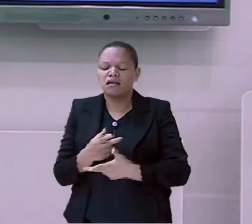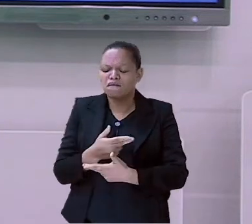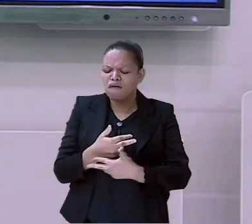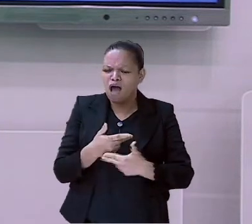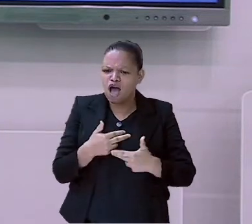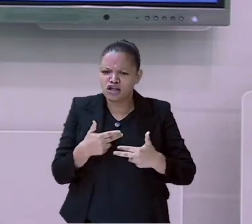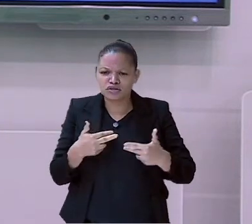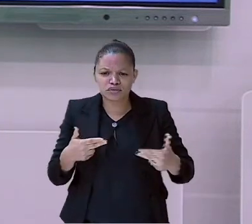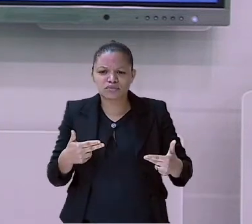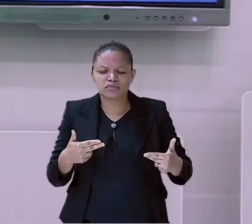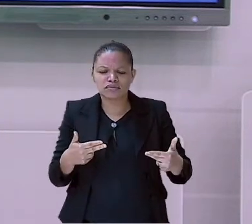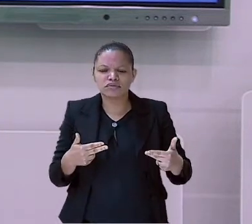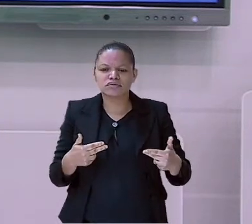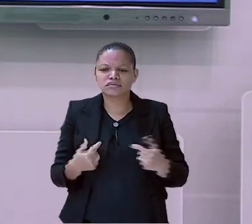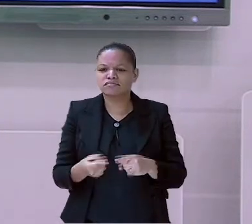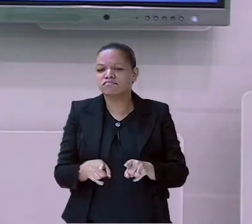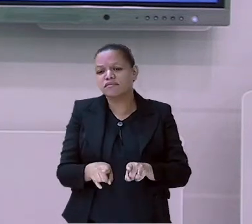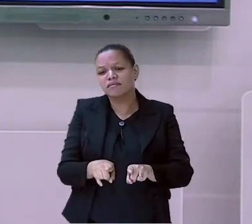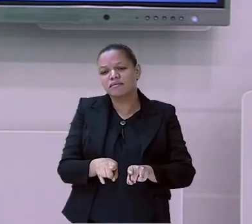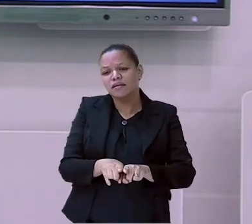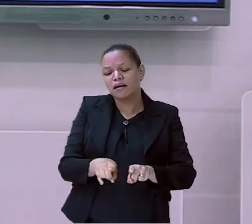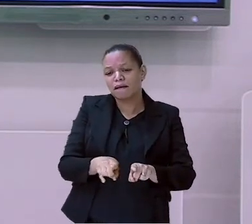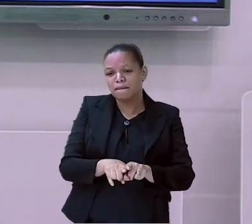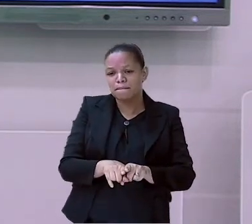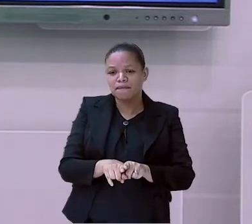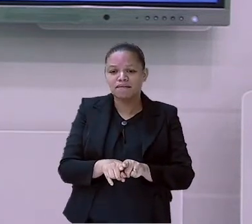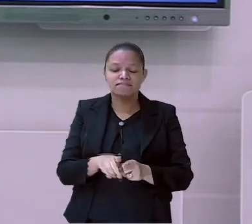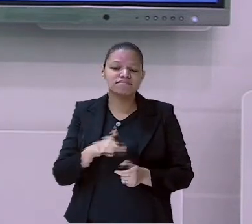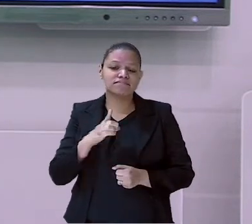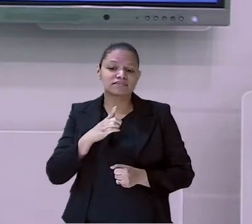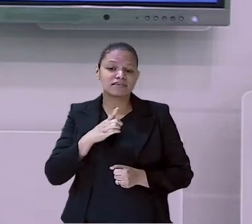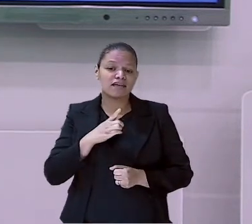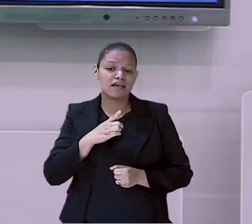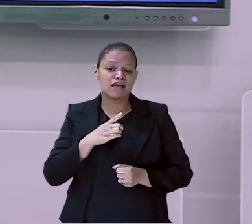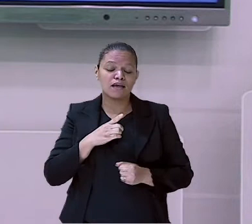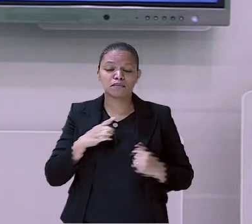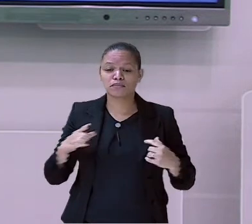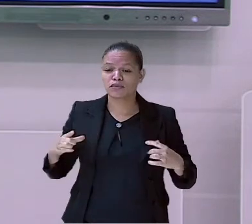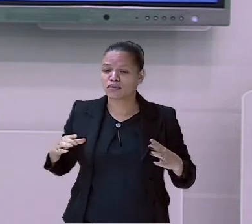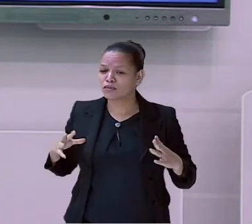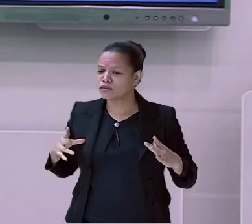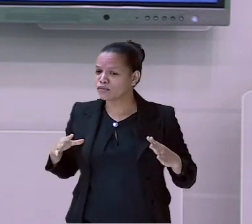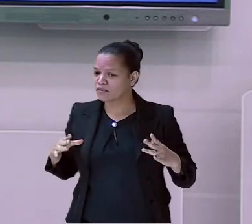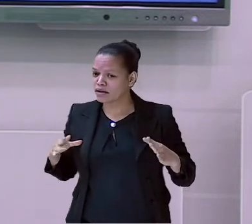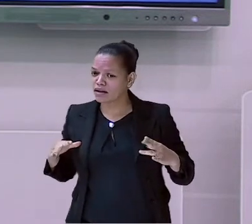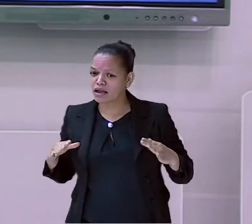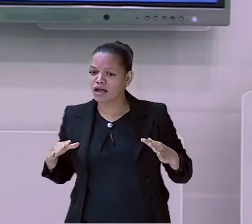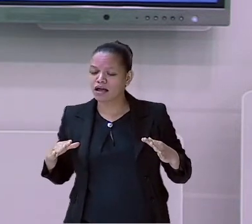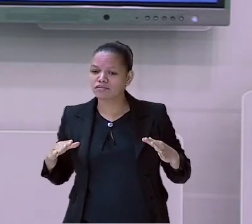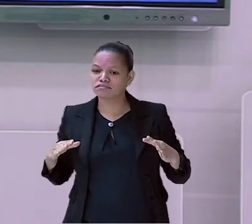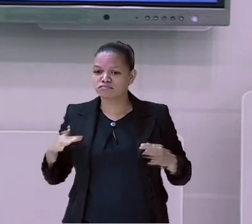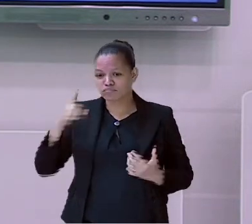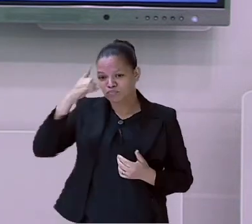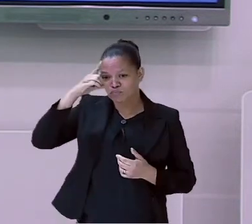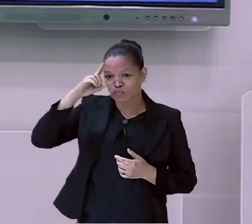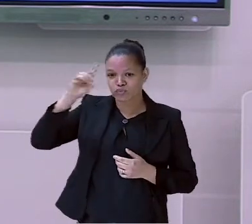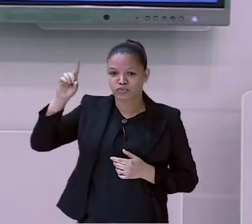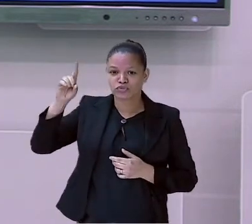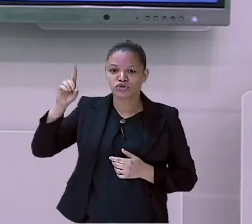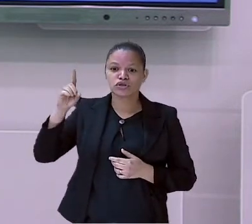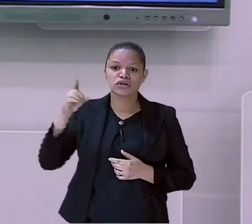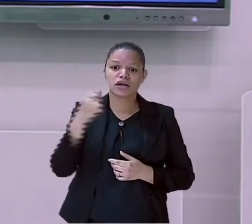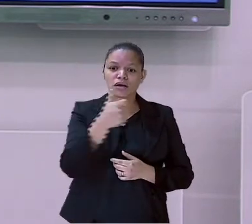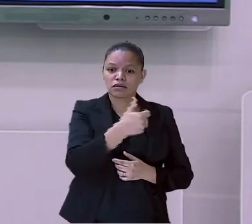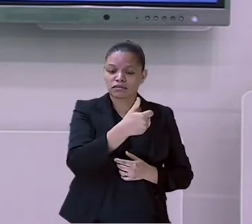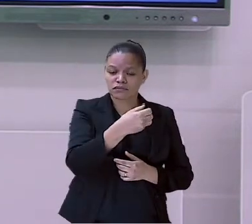12, outro feriado, dia 13, que é dia do padroeiro da nossa cidade, que deu aí no